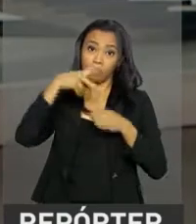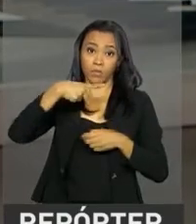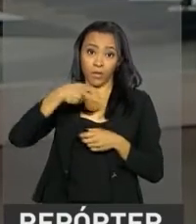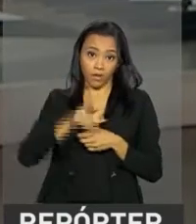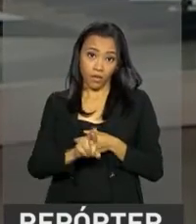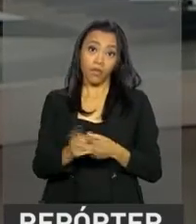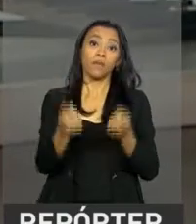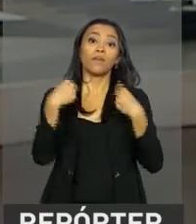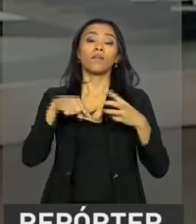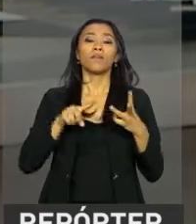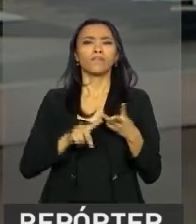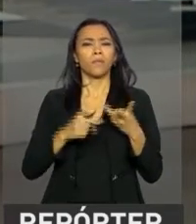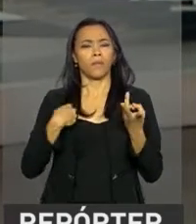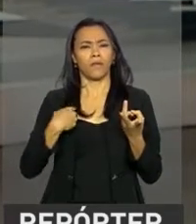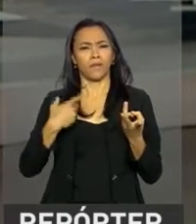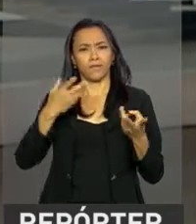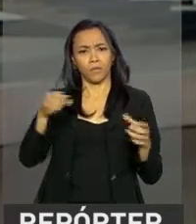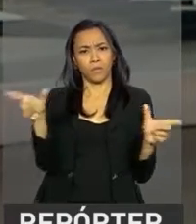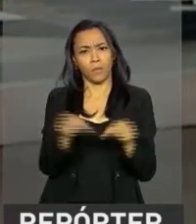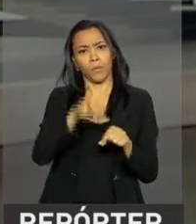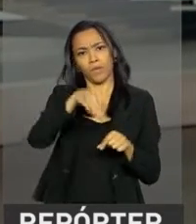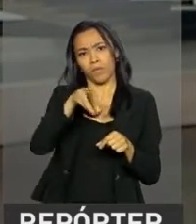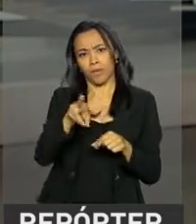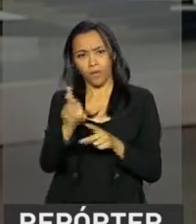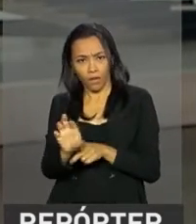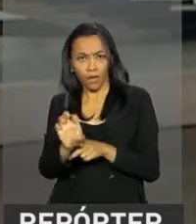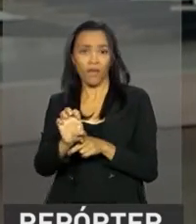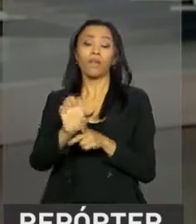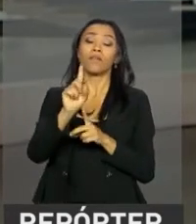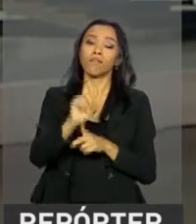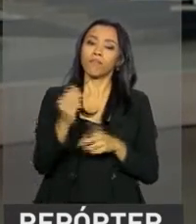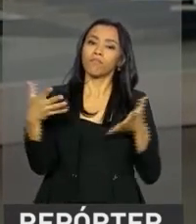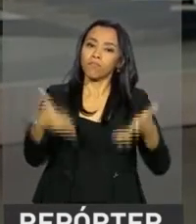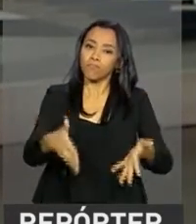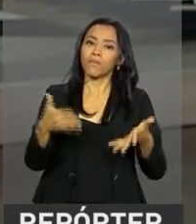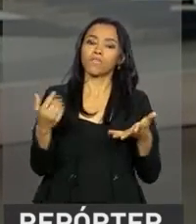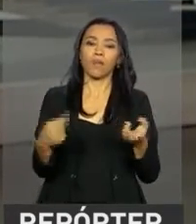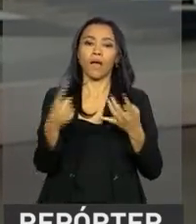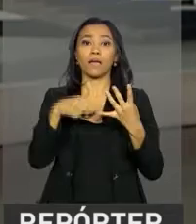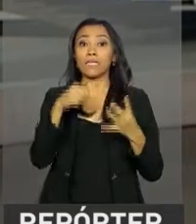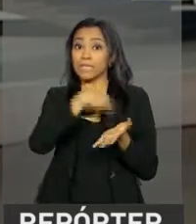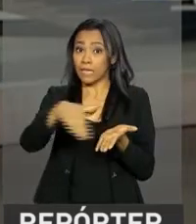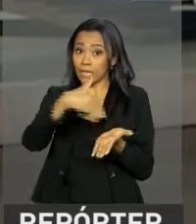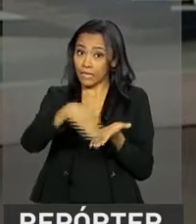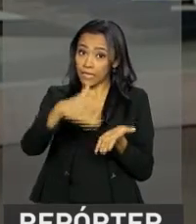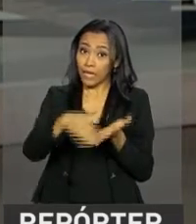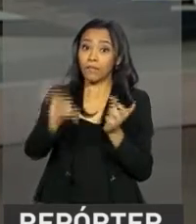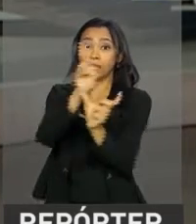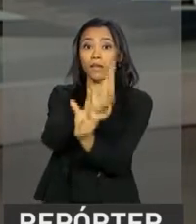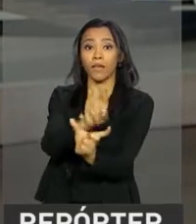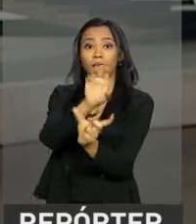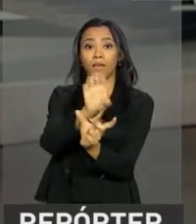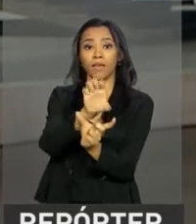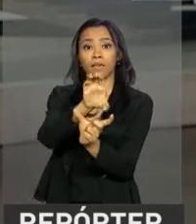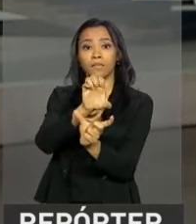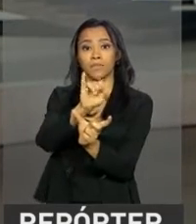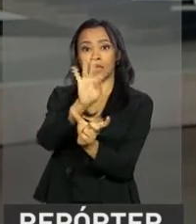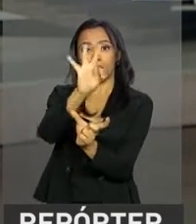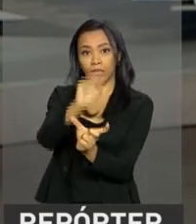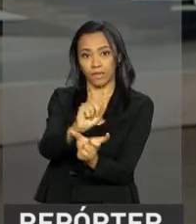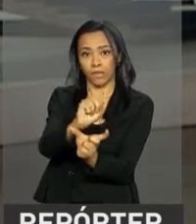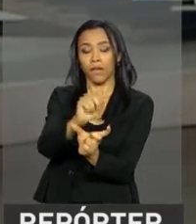da República e também das Relações Exteriores, o Ministro das Relações Exteriores, além do Secretário da Receita Federal do